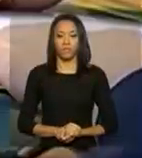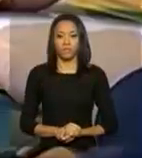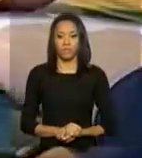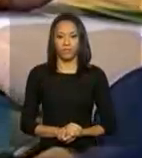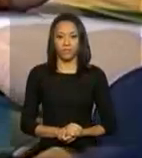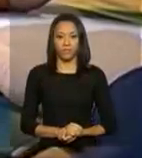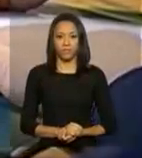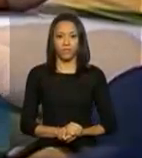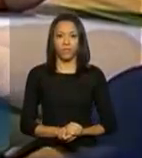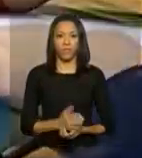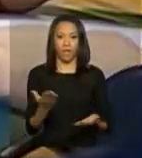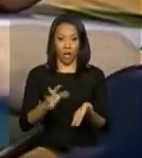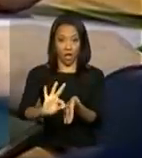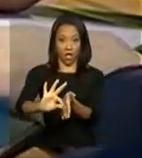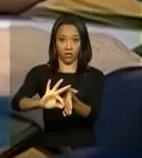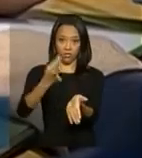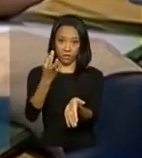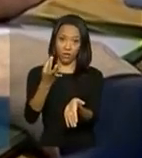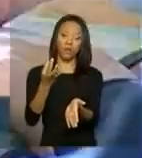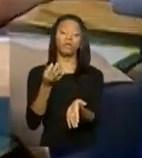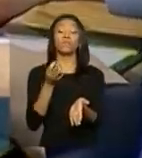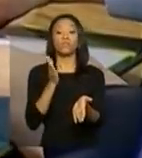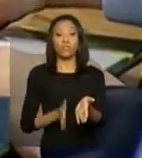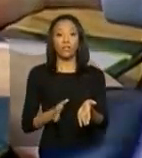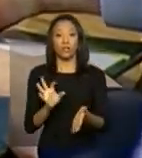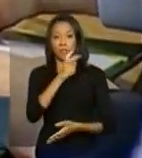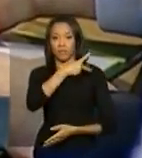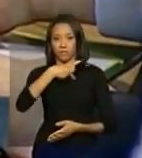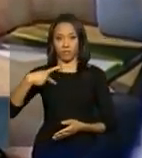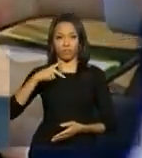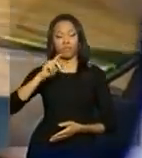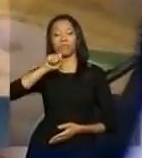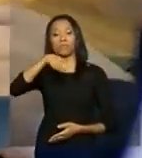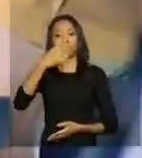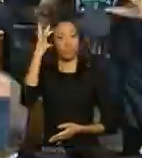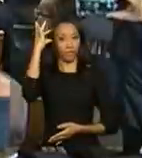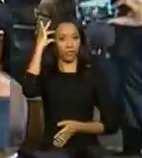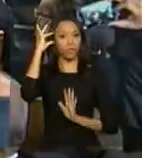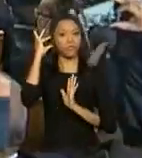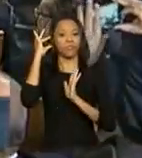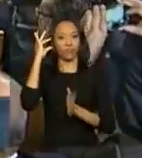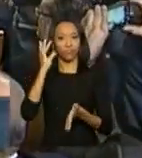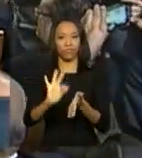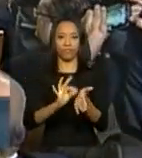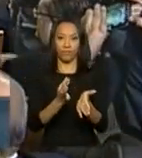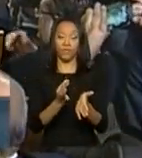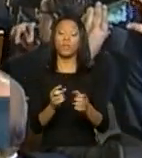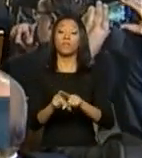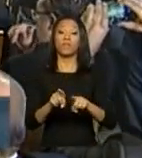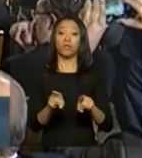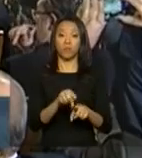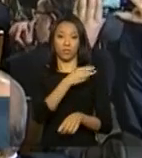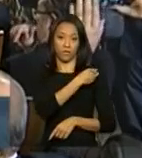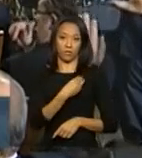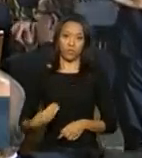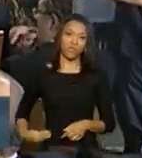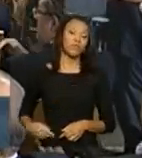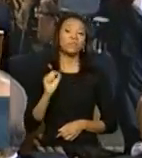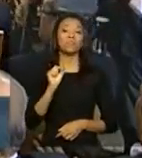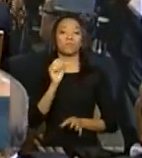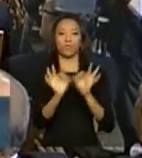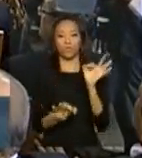2015, assinado pela excelentíssima senhora presidenta da República, Dilma Roussef, e pelo ministro da